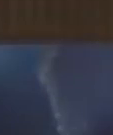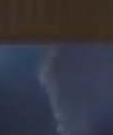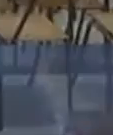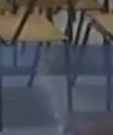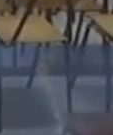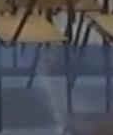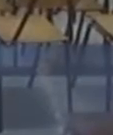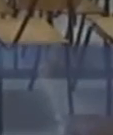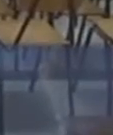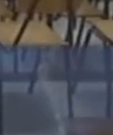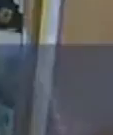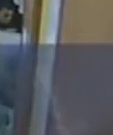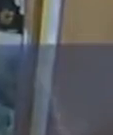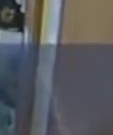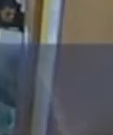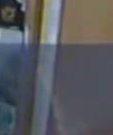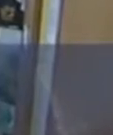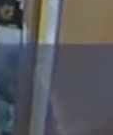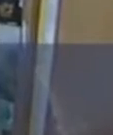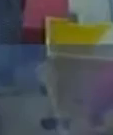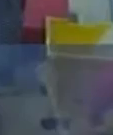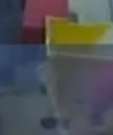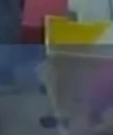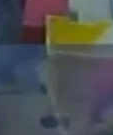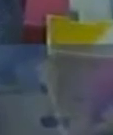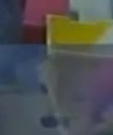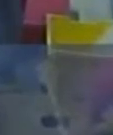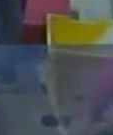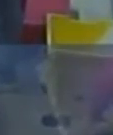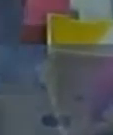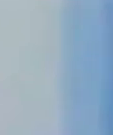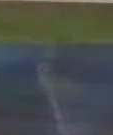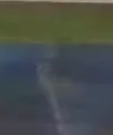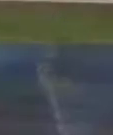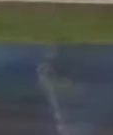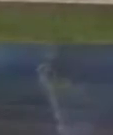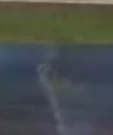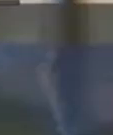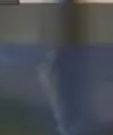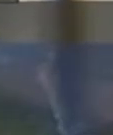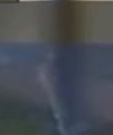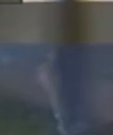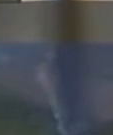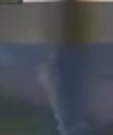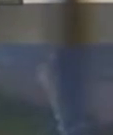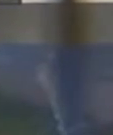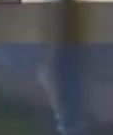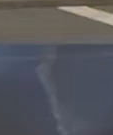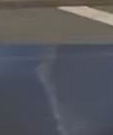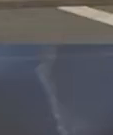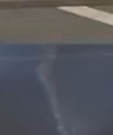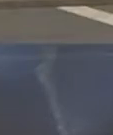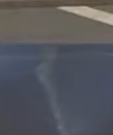Crianças com necessidades especiais não vão à escola por falta de transporte. Há um surto de sarna numa escola do